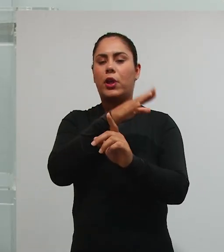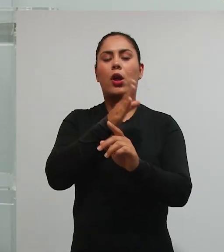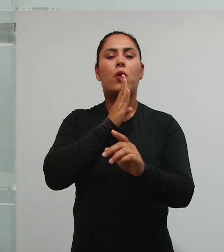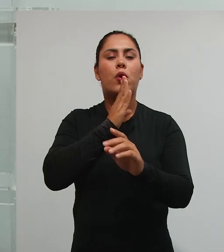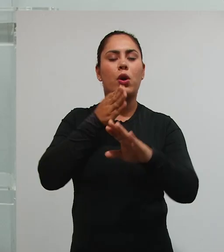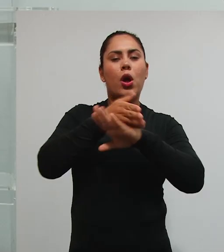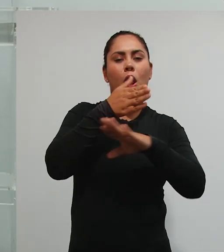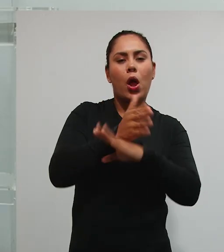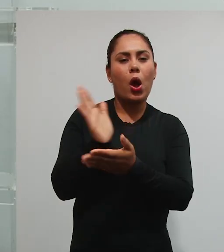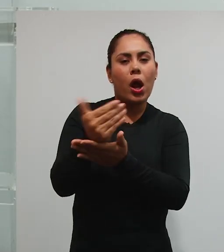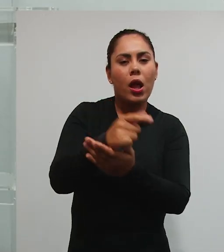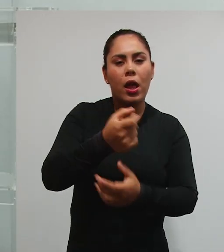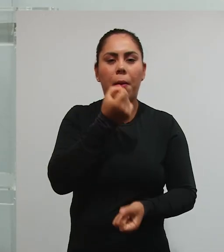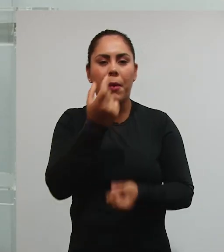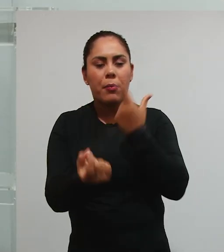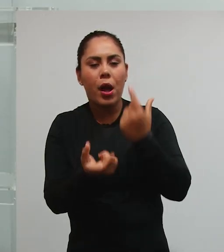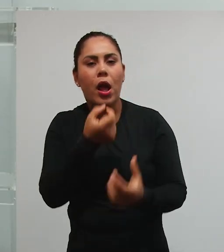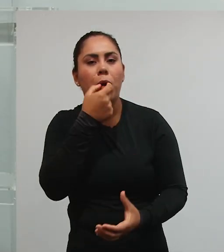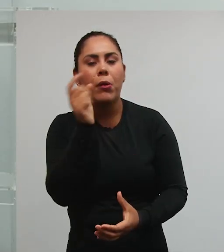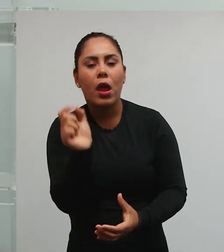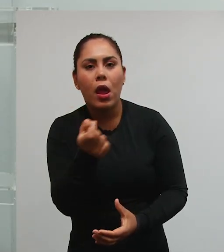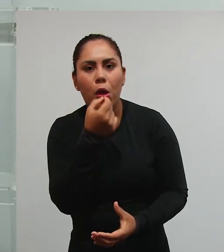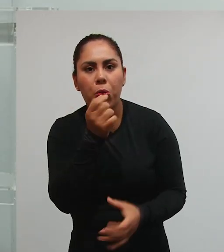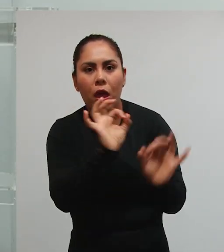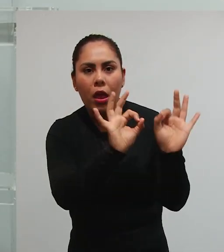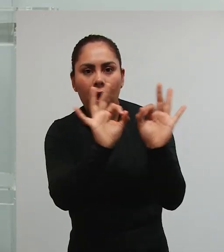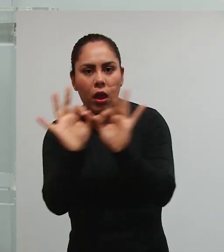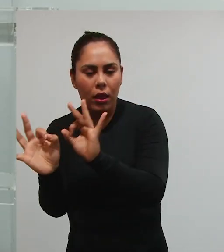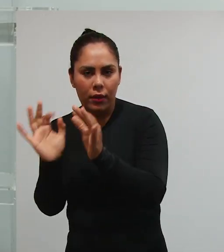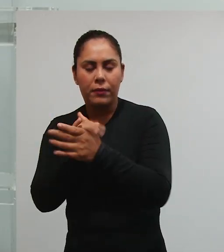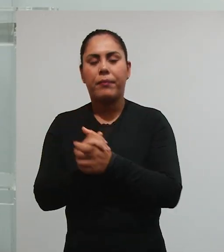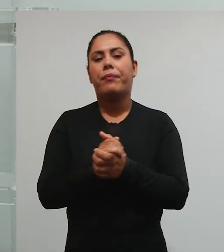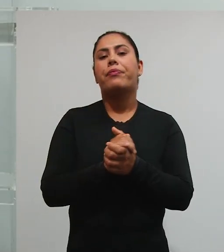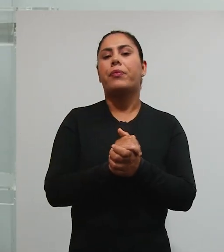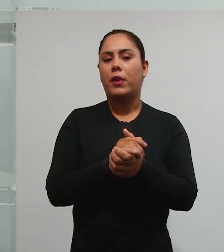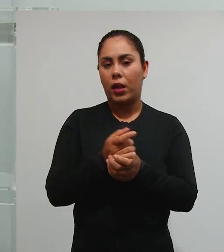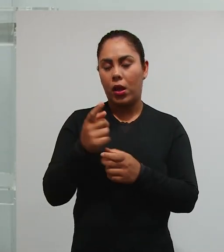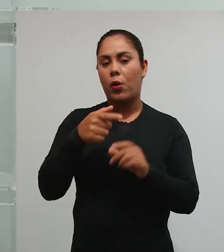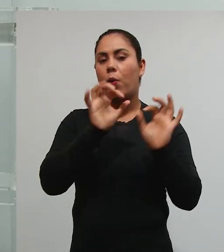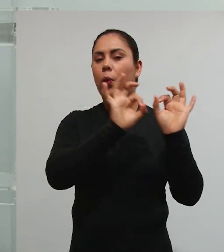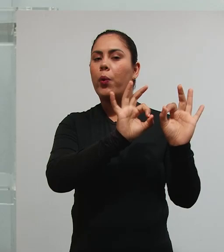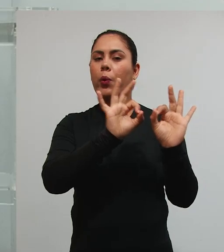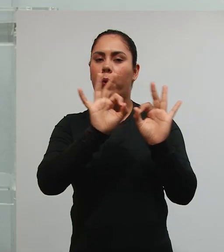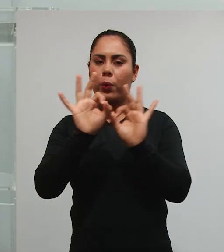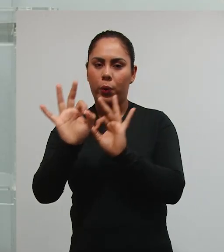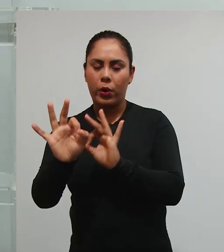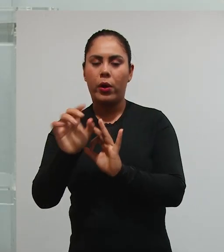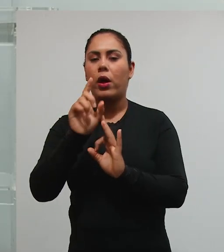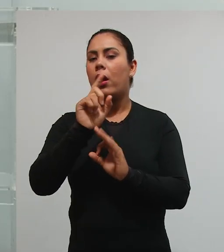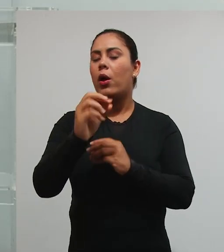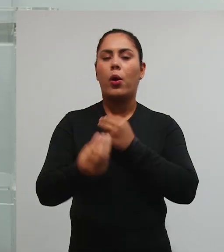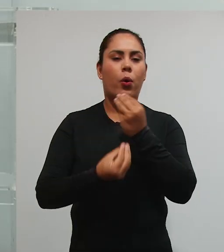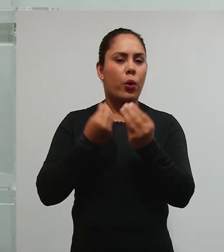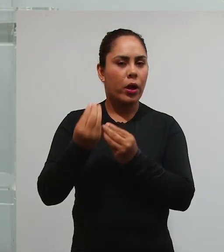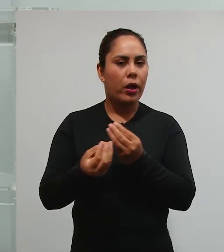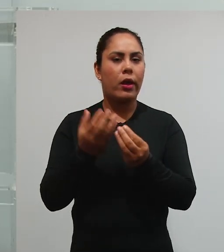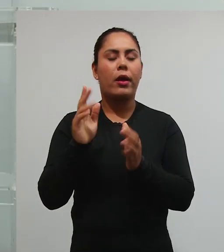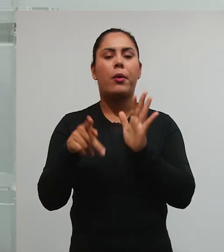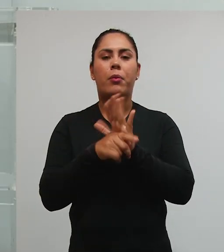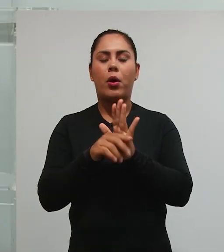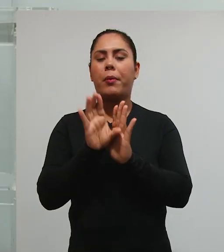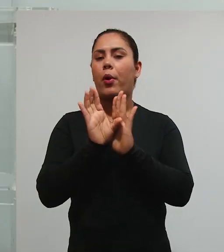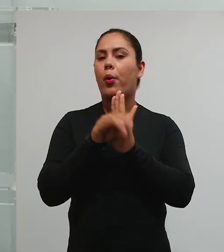você correr, acessar, pegar a pipoca, comer e assistir, ficar de olho, acompanhar, tomar nota. O roteiro conceitual. O